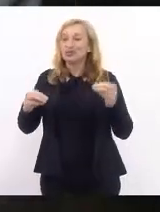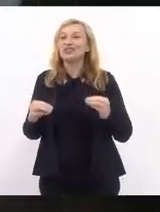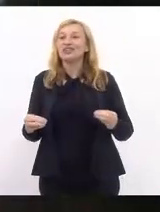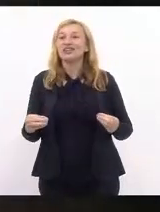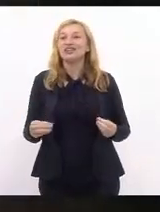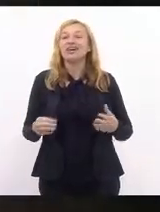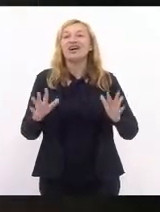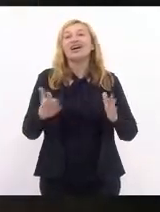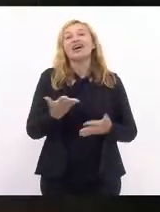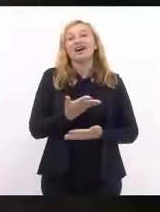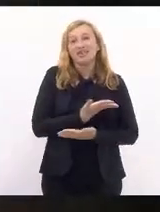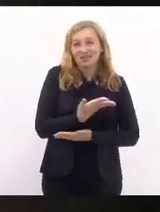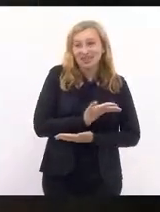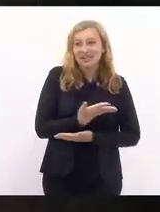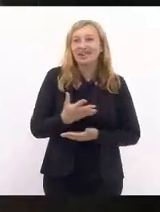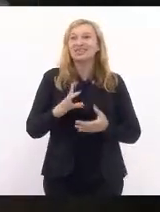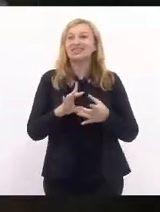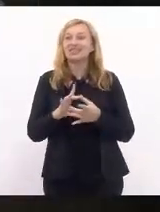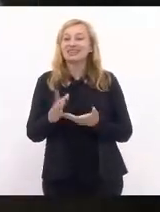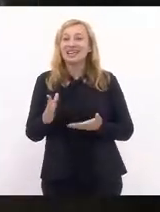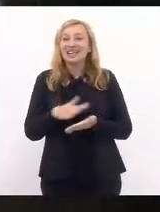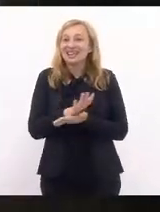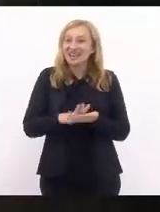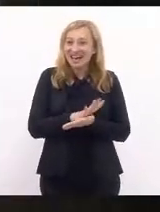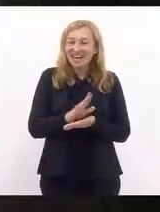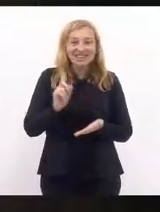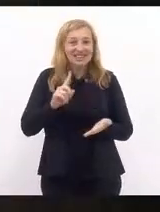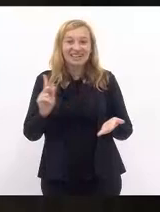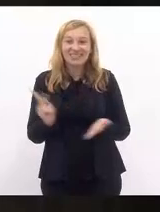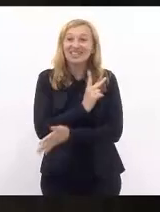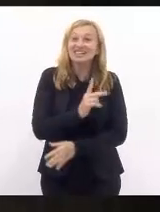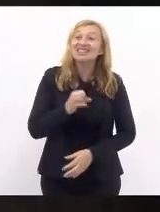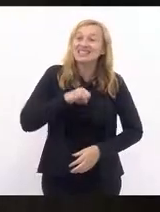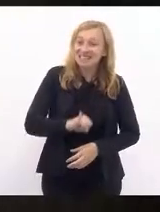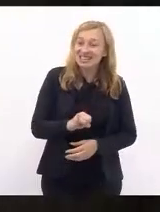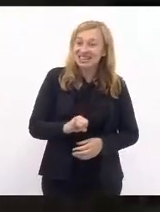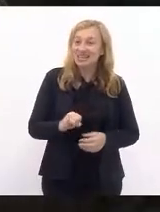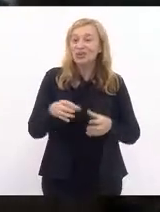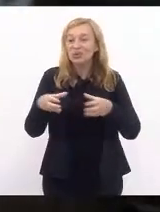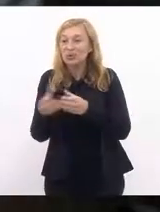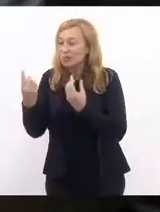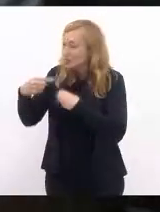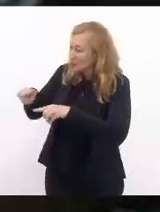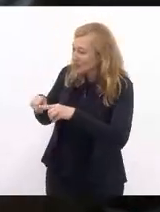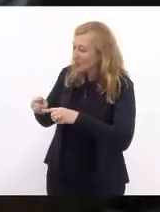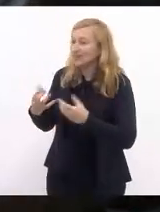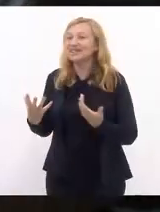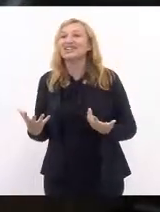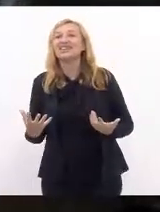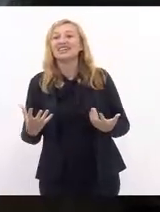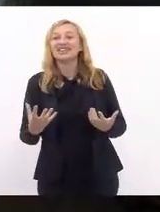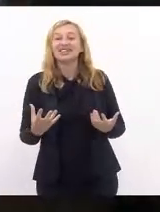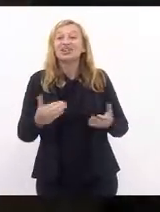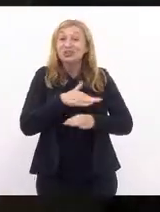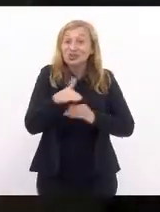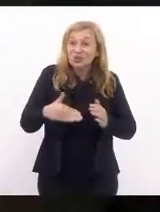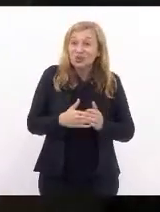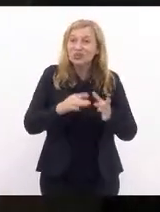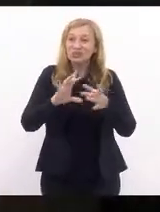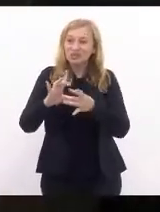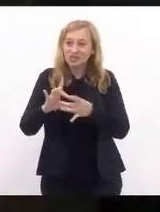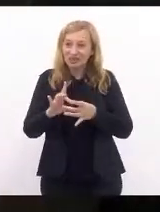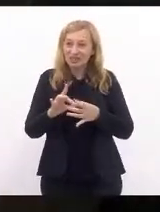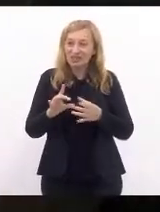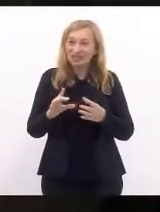muita Fraternidade E eu nada disso teria acontecido se a oposição a situação todos não